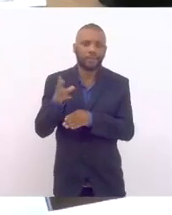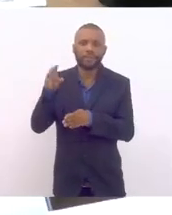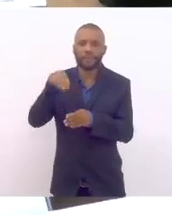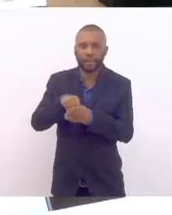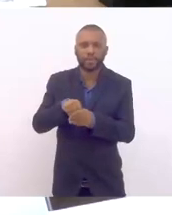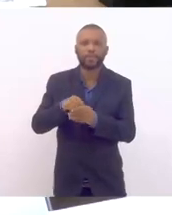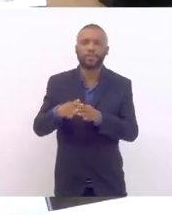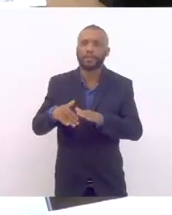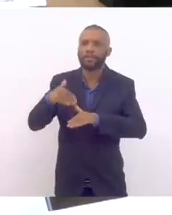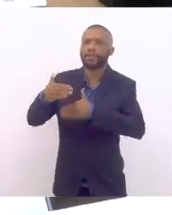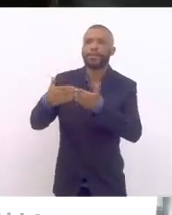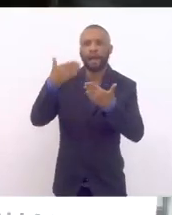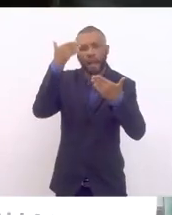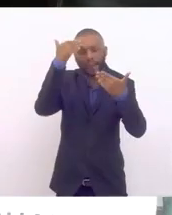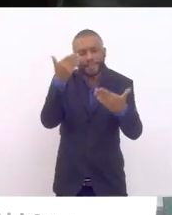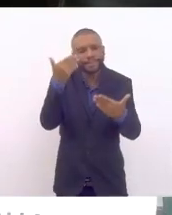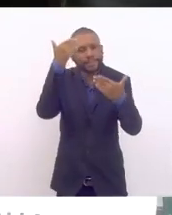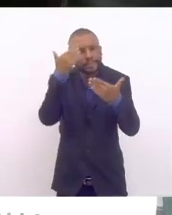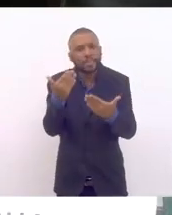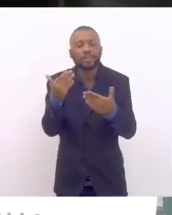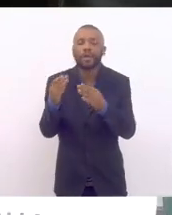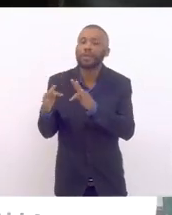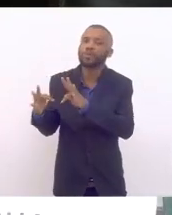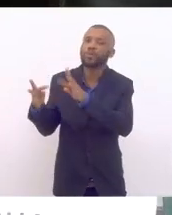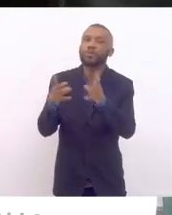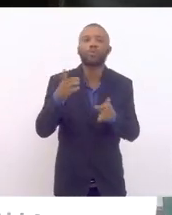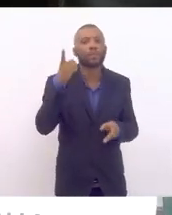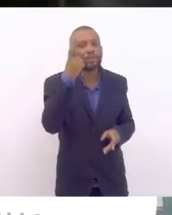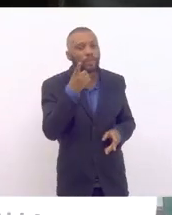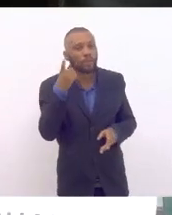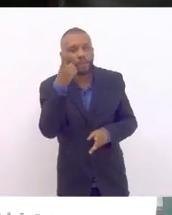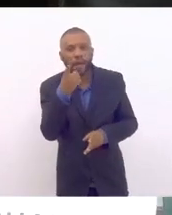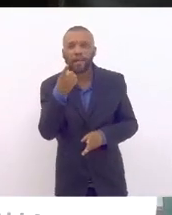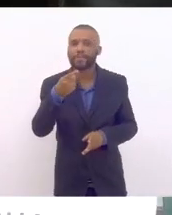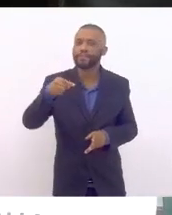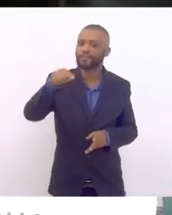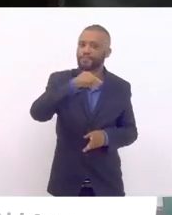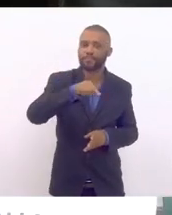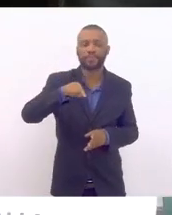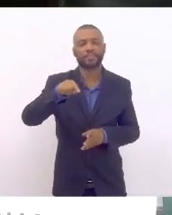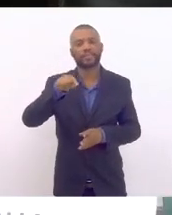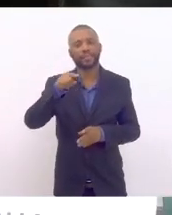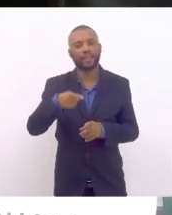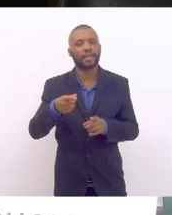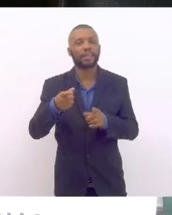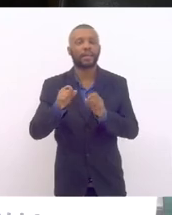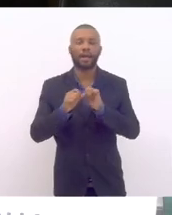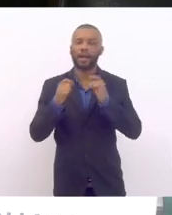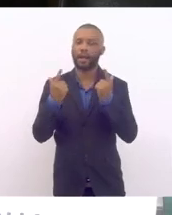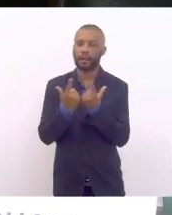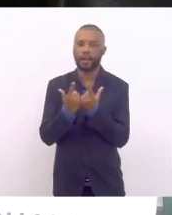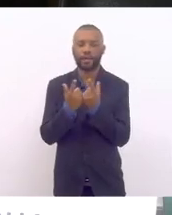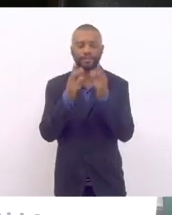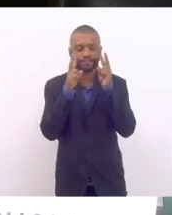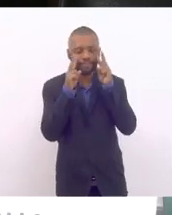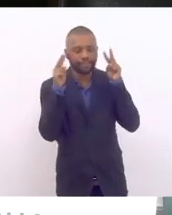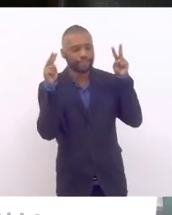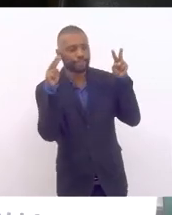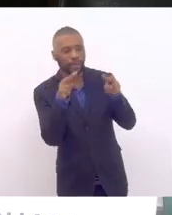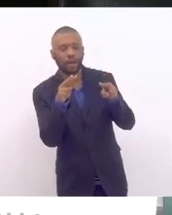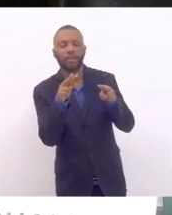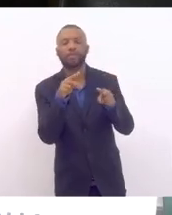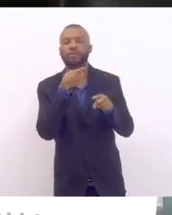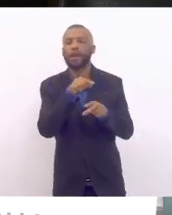é Agradeço também a todos os deputados e deputadas que aqui nessa Assembleia olharam pela nossa universidade